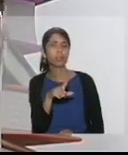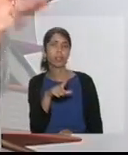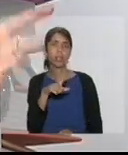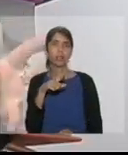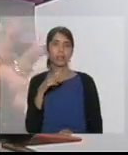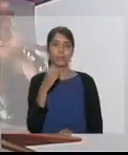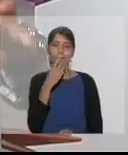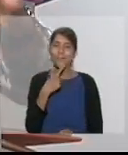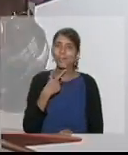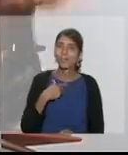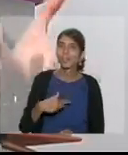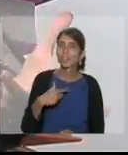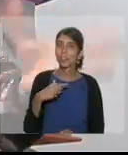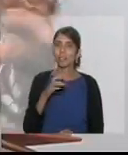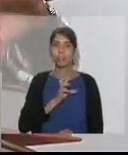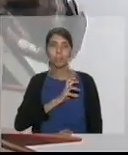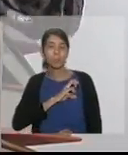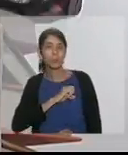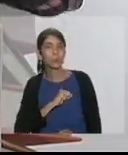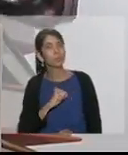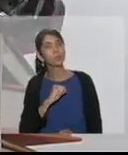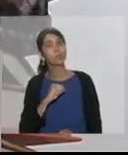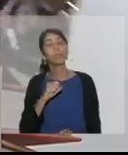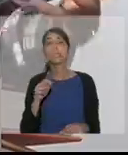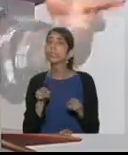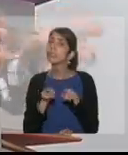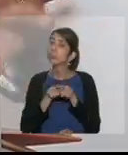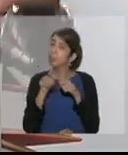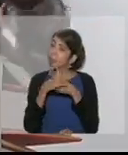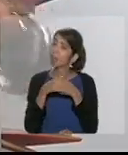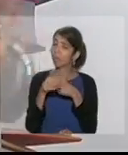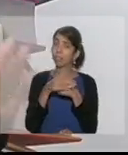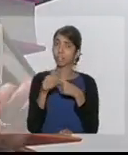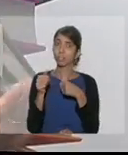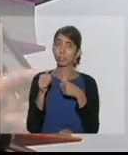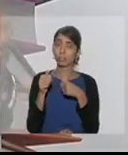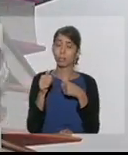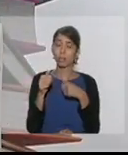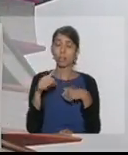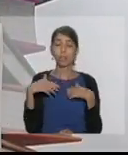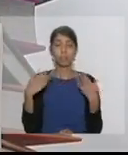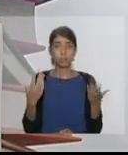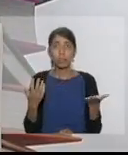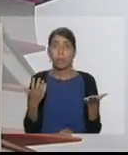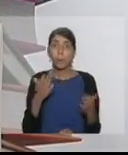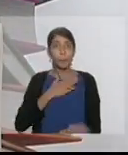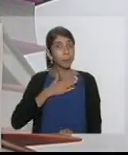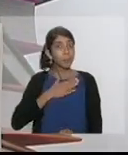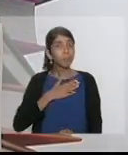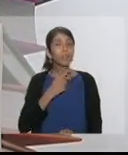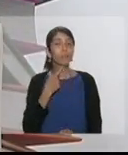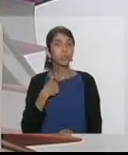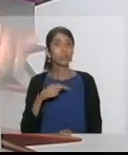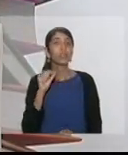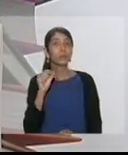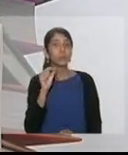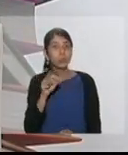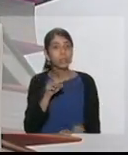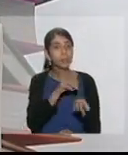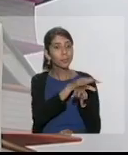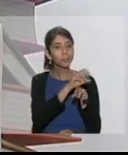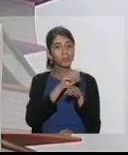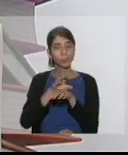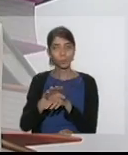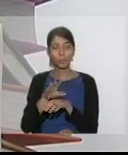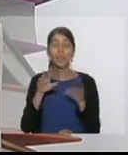houver boa vontade, se houver amor, se houver carinho, você chega lá e faz. Então, a minha vontade é passar isso. Então, até